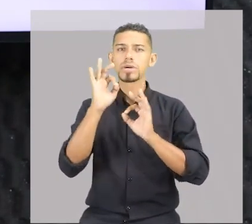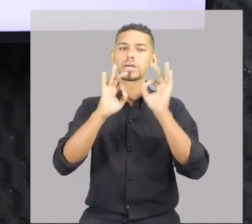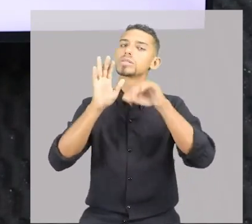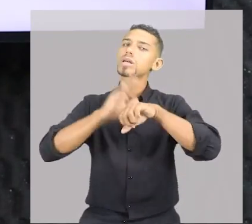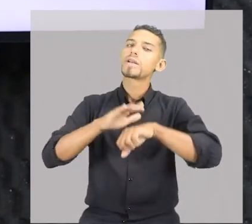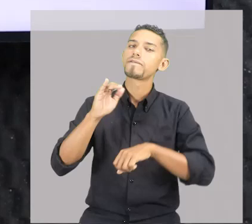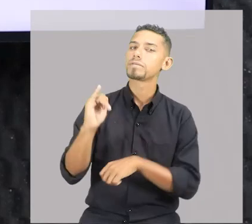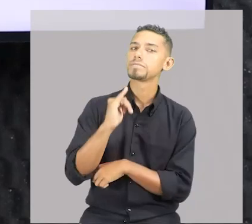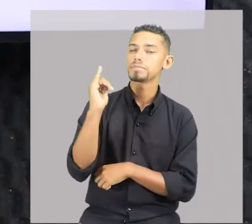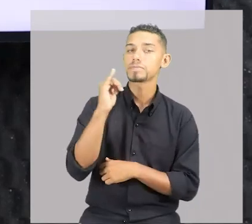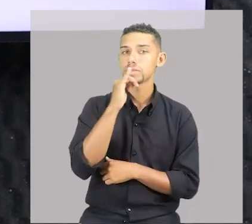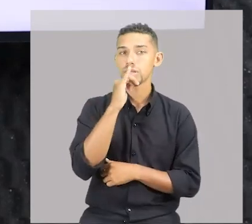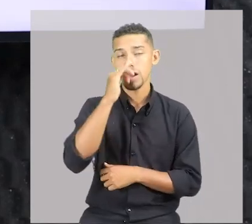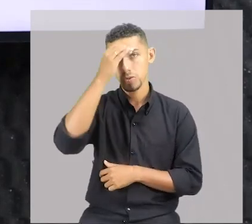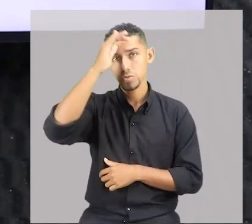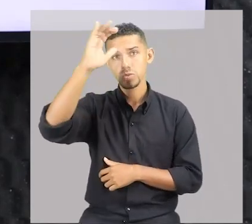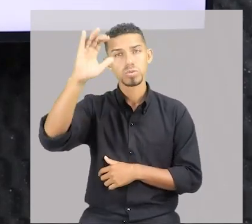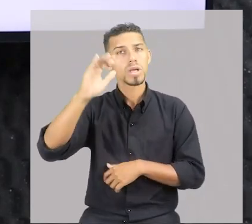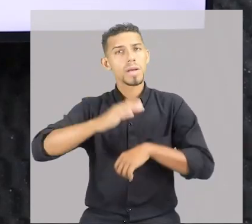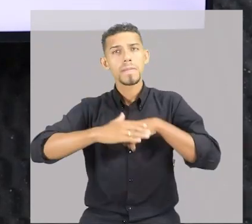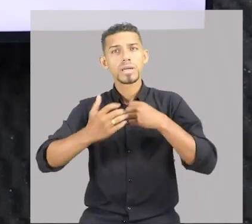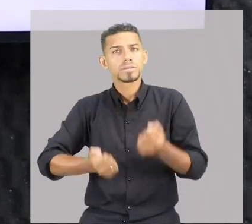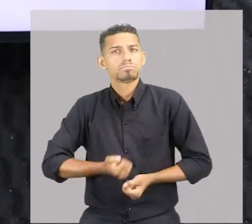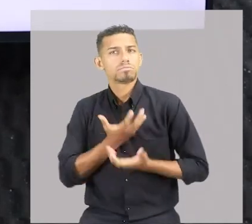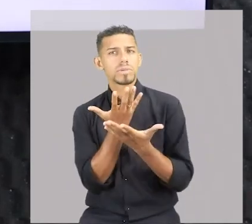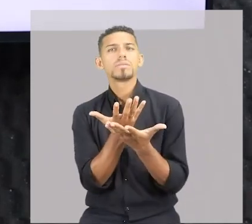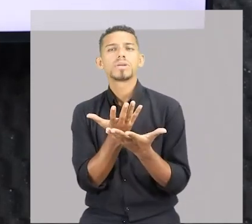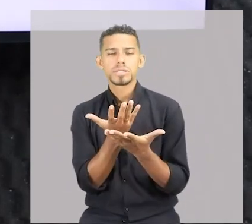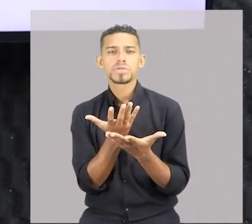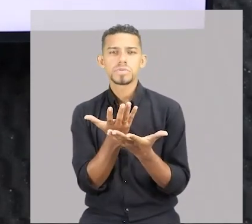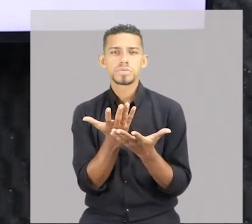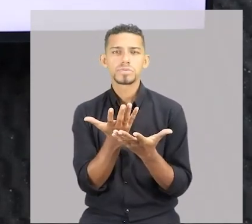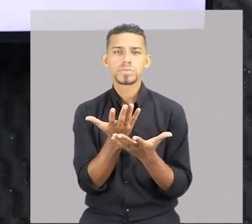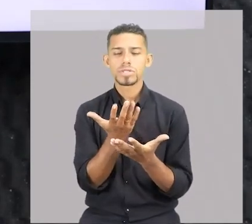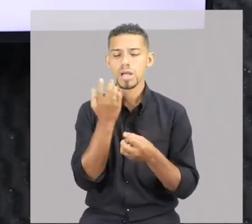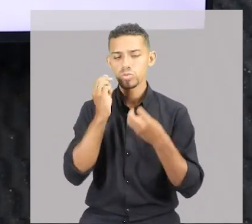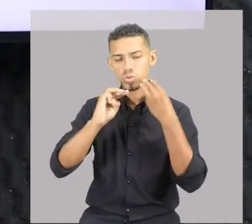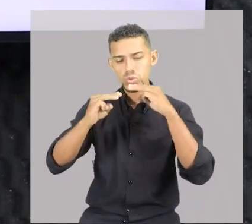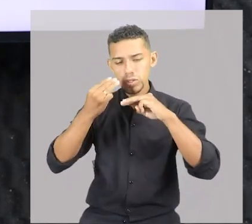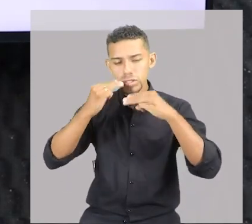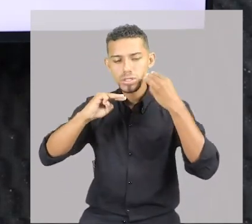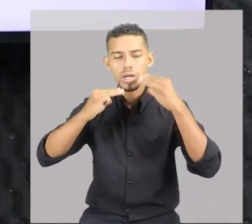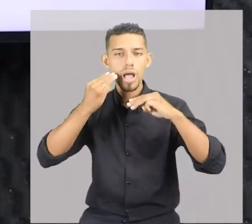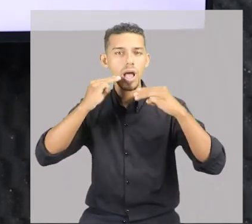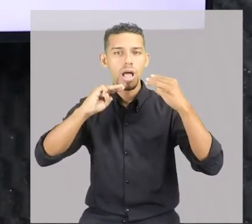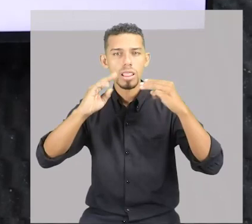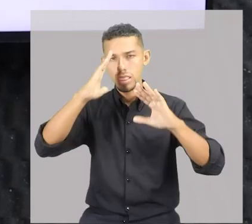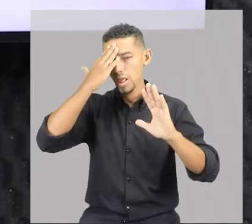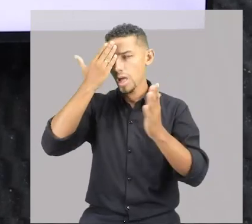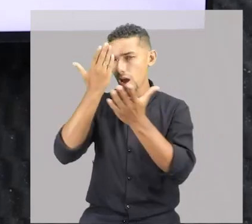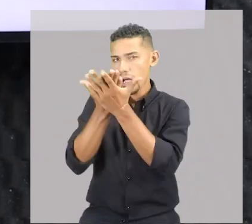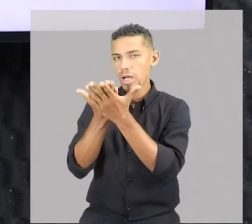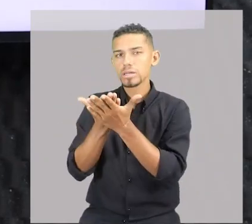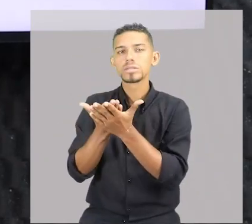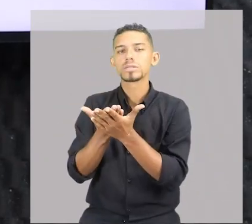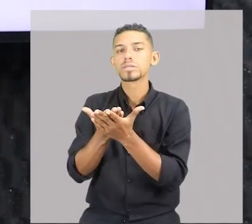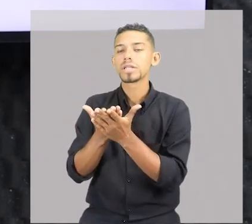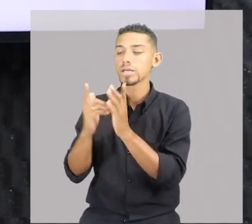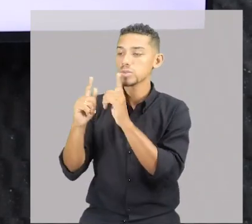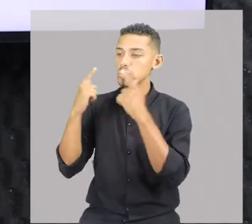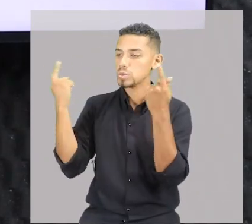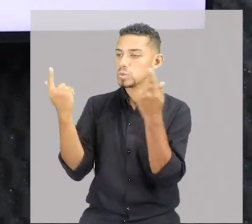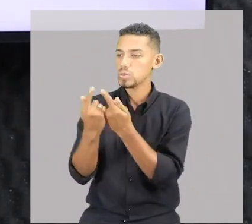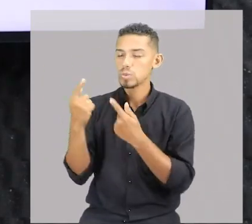elevado, enquanto a cultura popular é mais a expressão mesmo, da musicalidade, da crença, muitas vezes, daquele